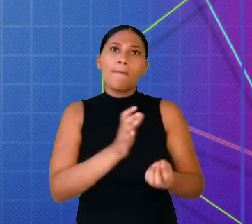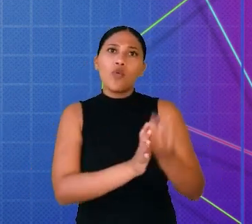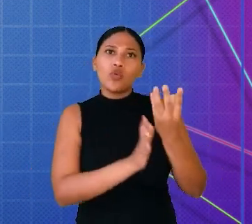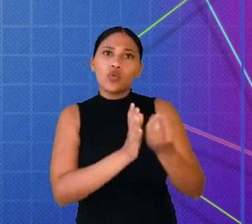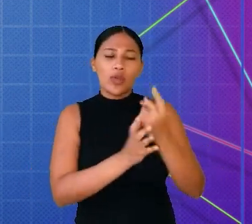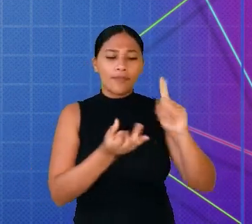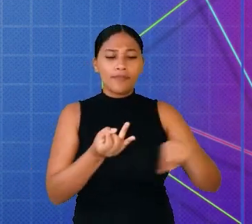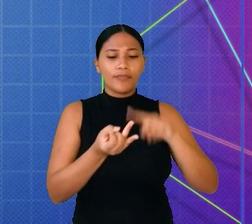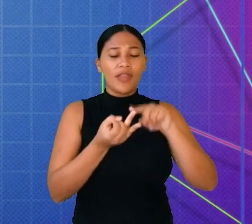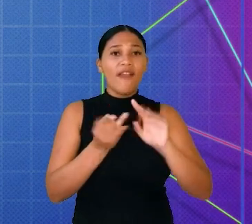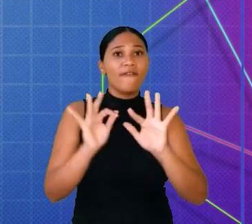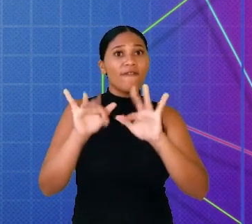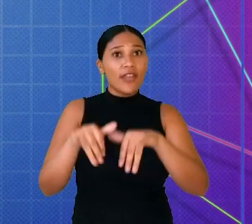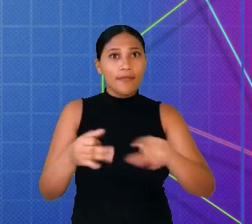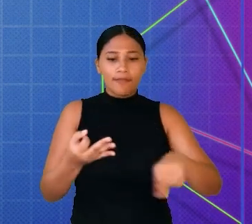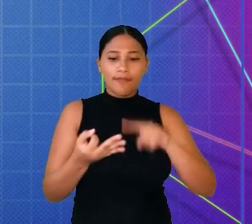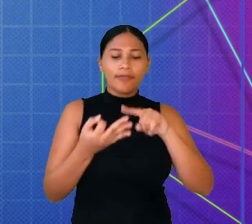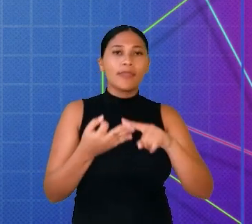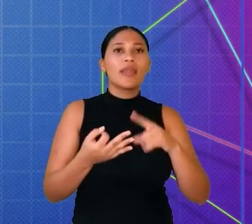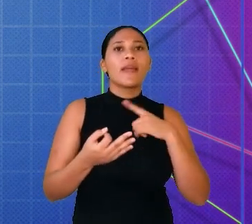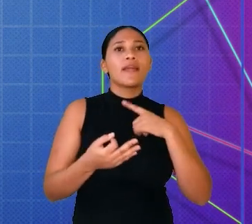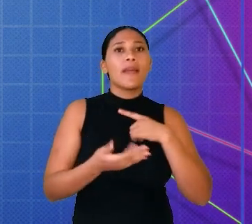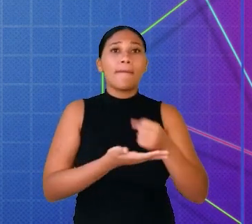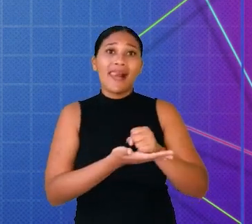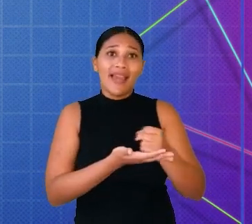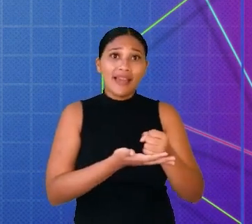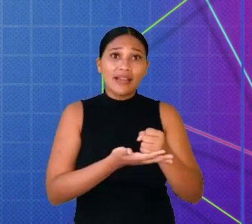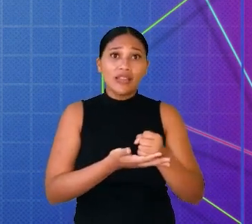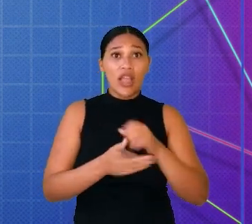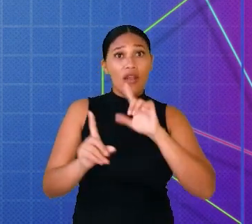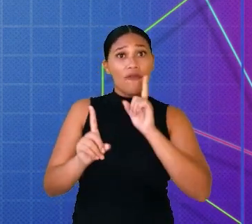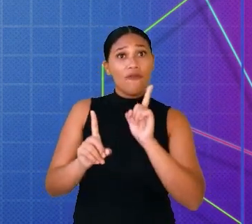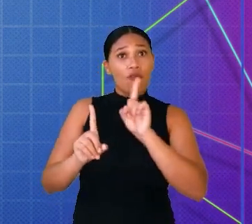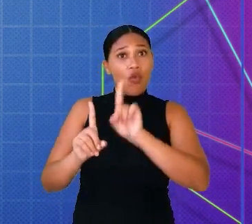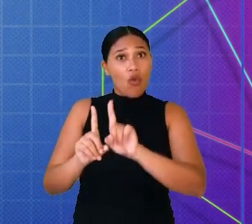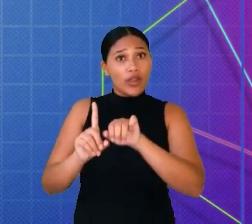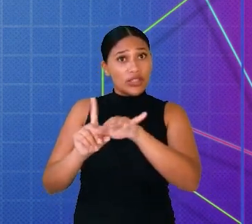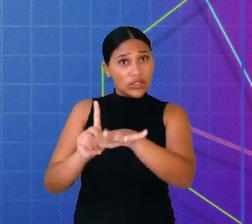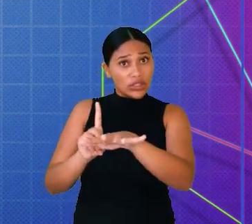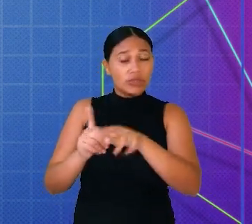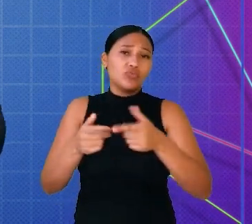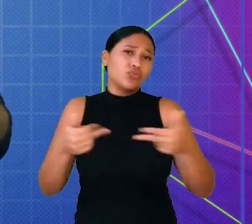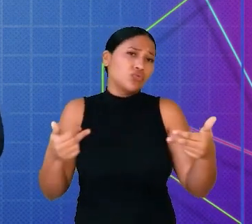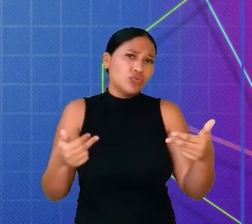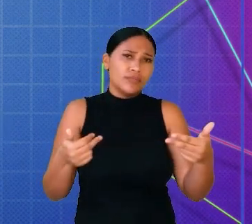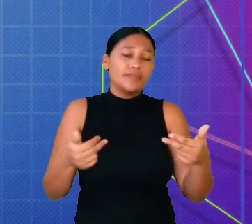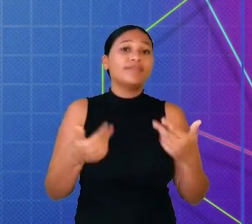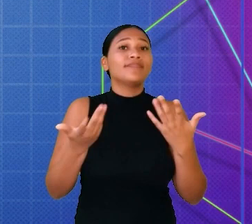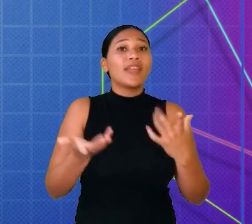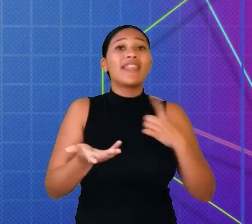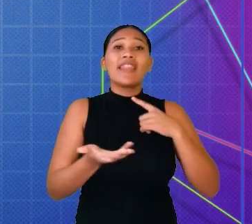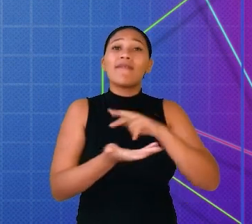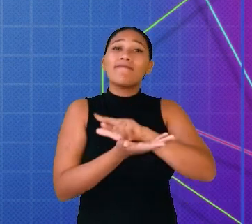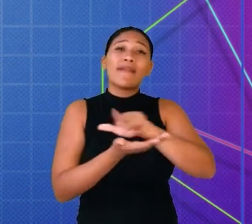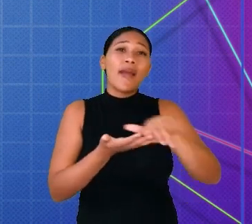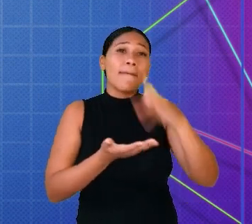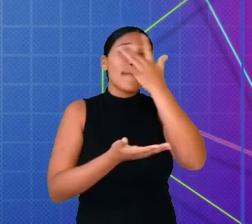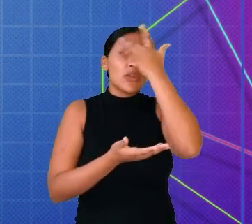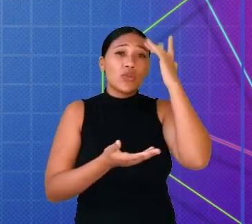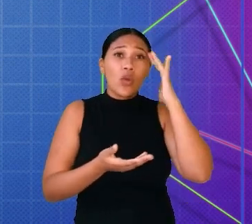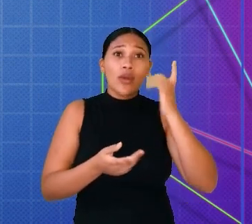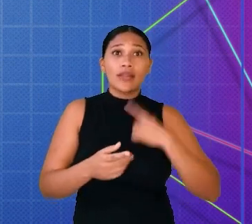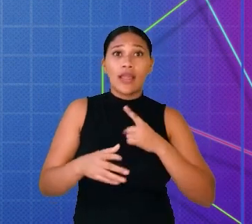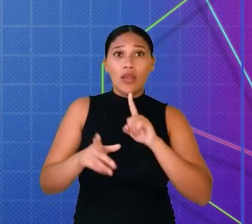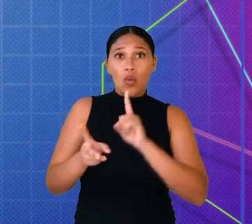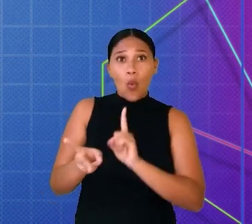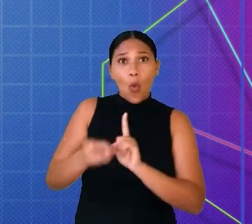os usuários de produção, os usuários finais, pro players, casters, influenciadores e etc. A gente tem uma série